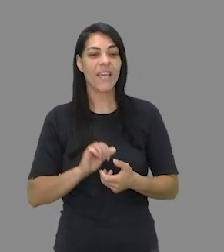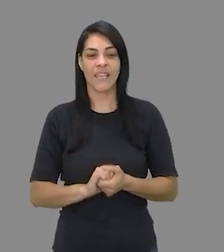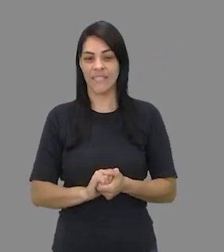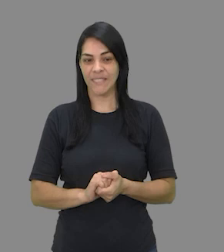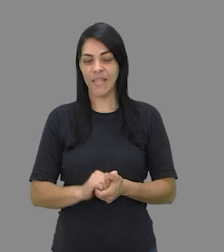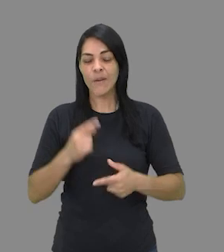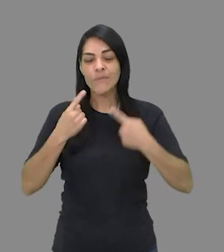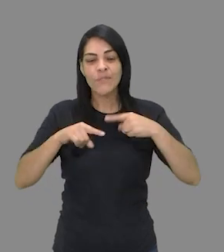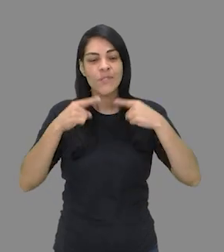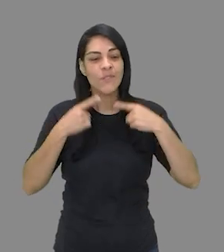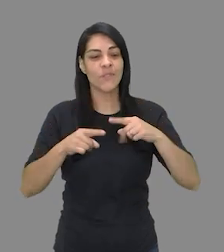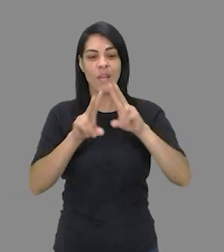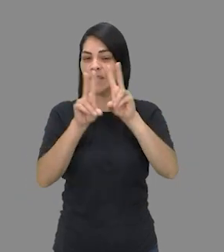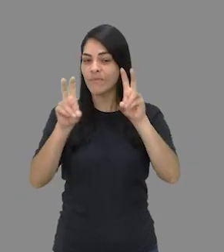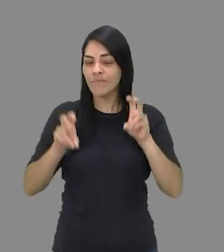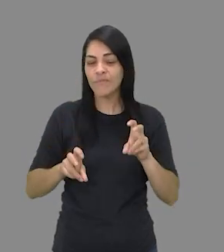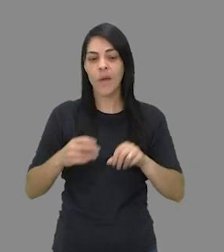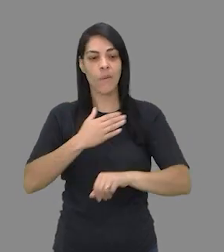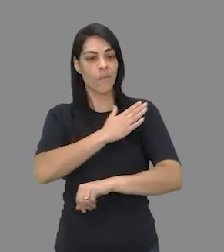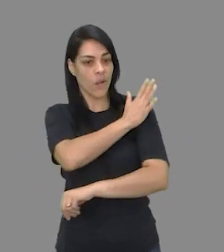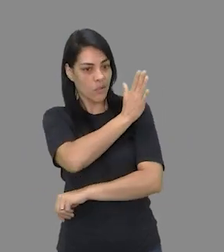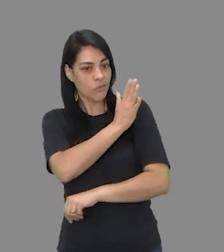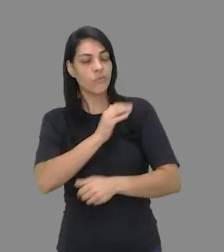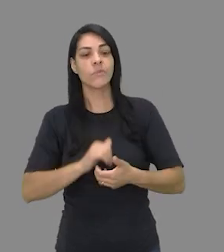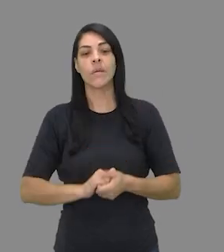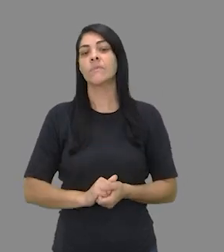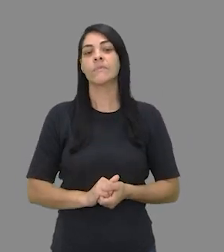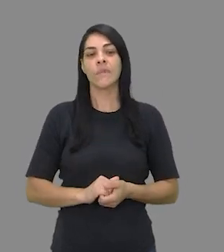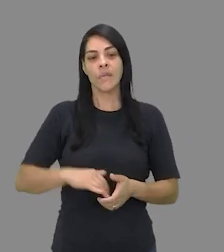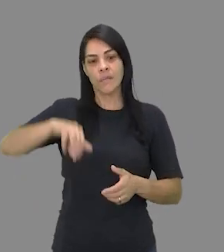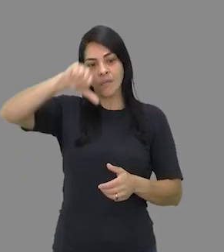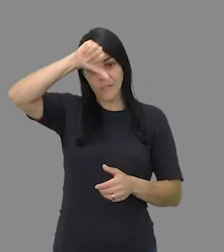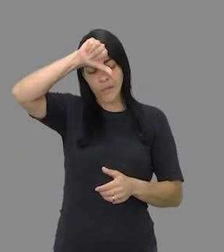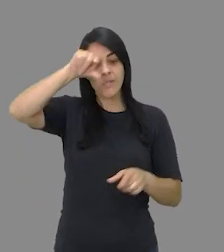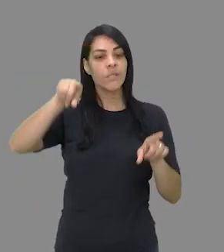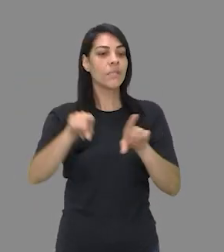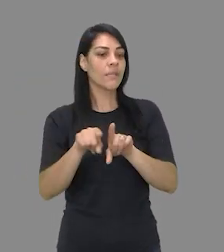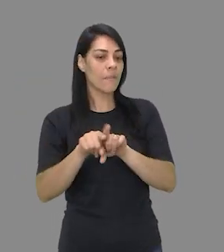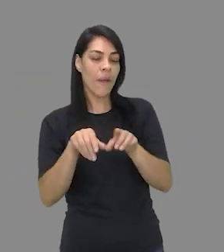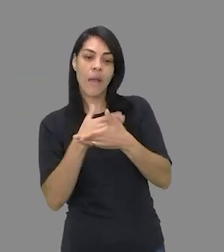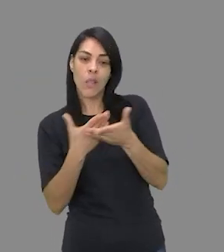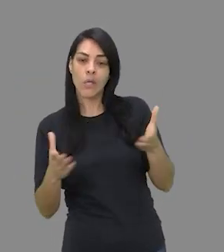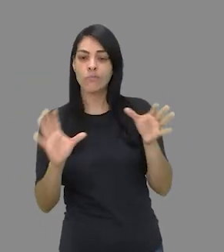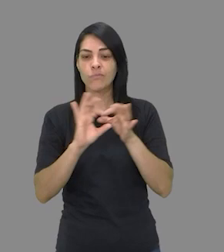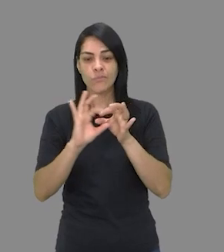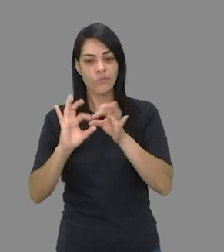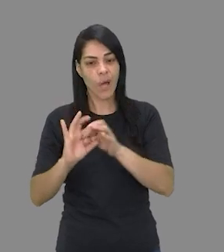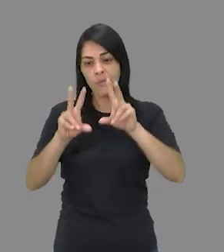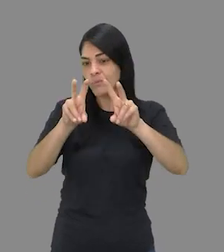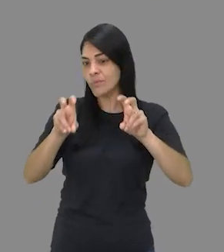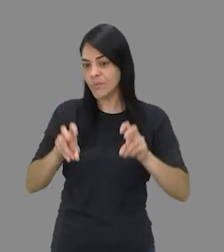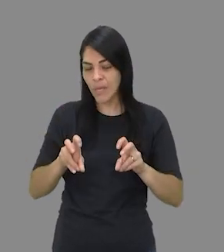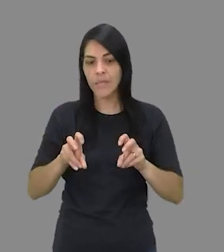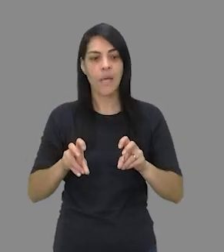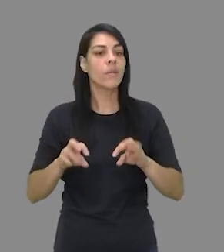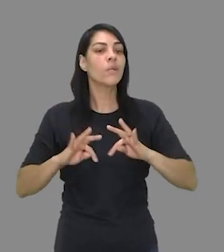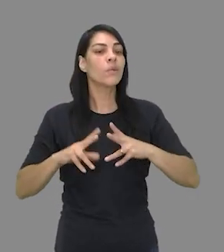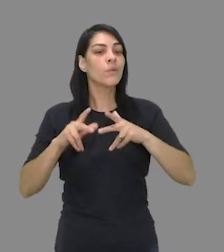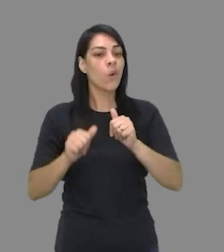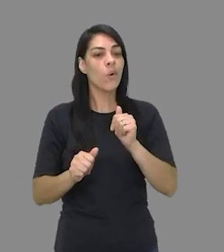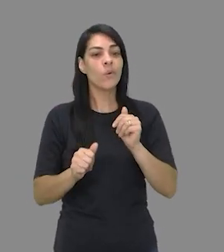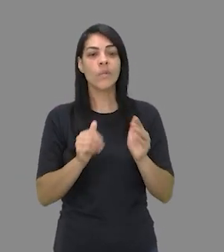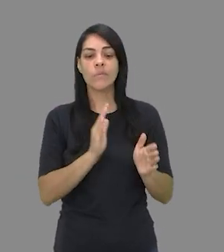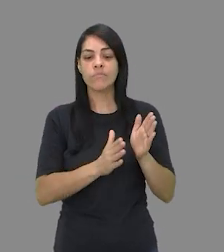vem discutindo a questão de preconceitos e estereótipos, então nós vamos ligar também esse tema às